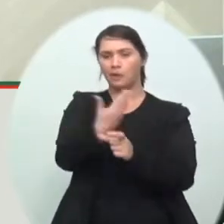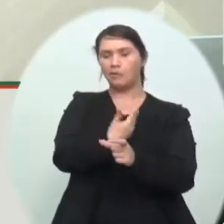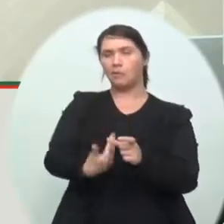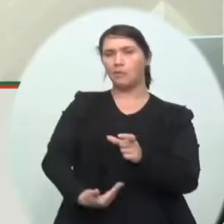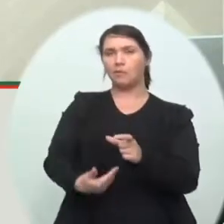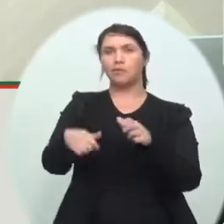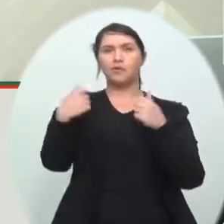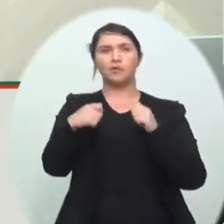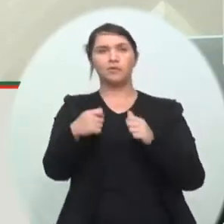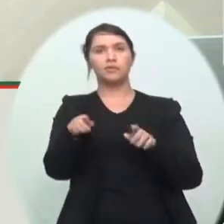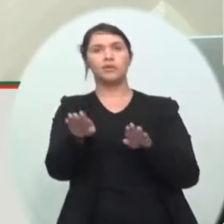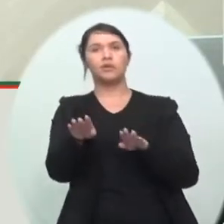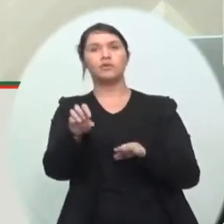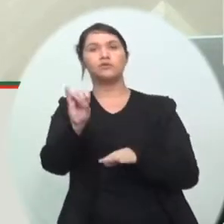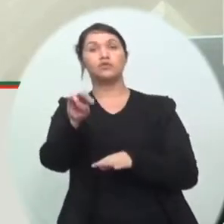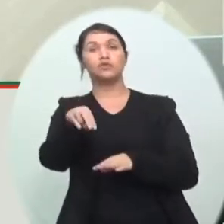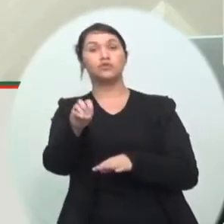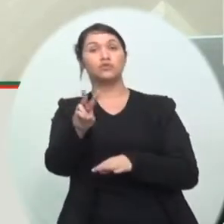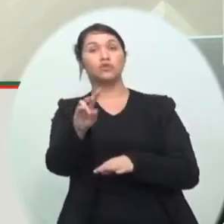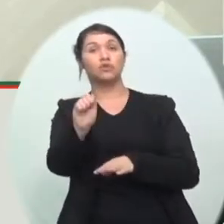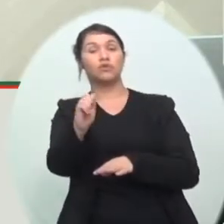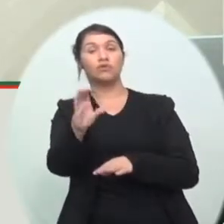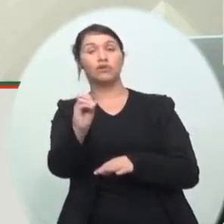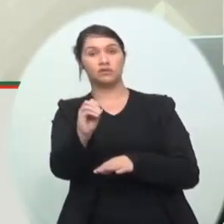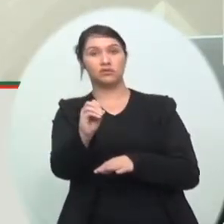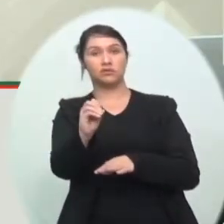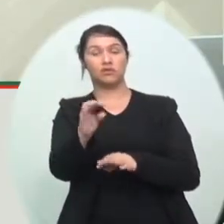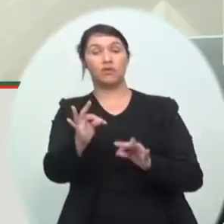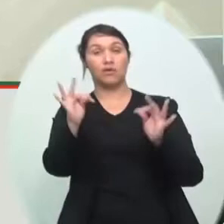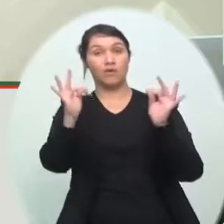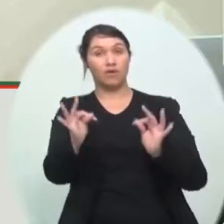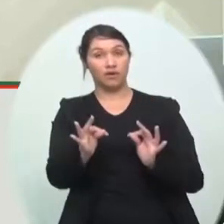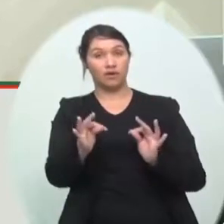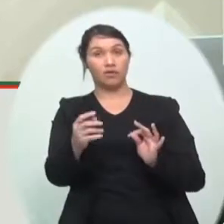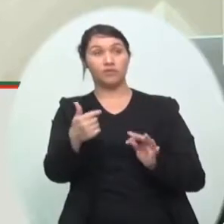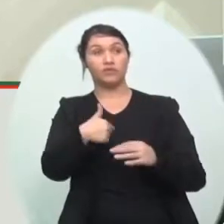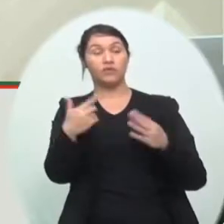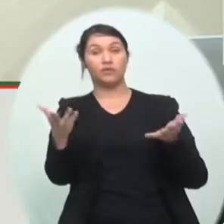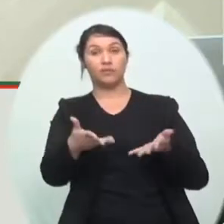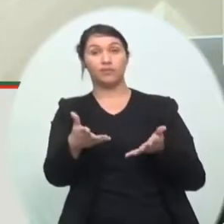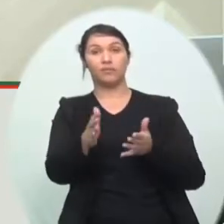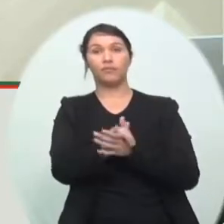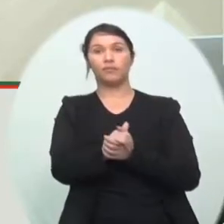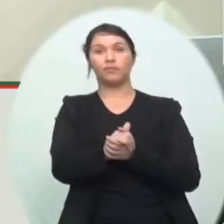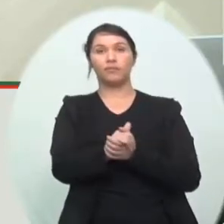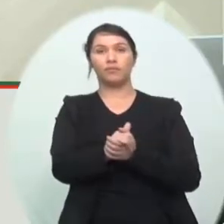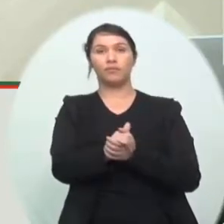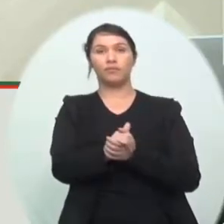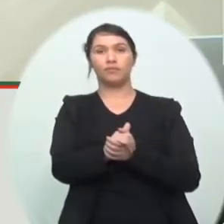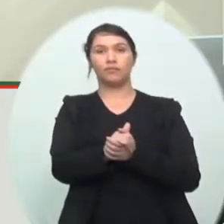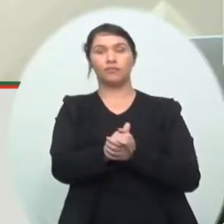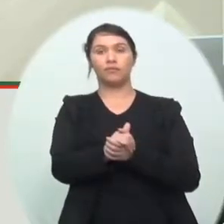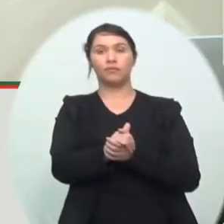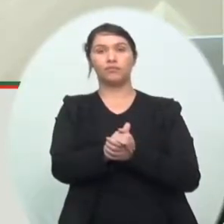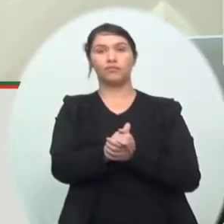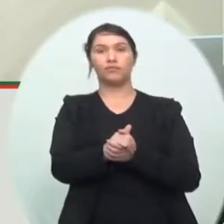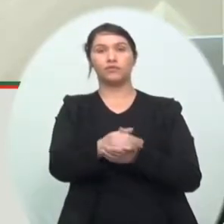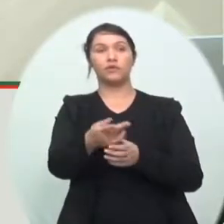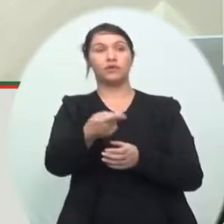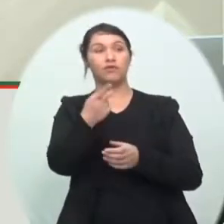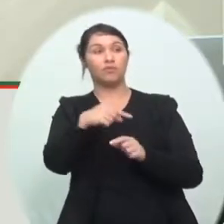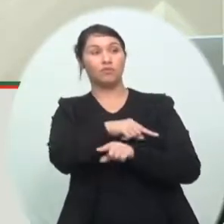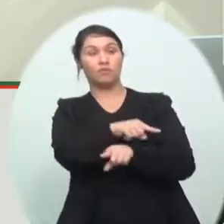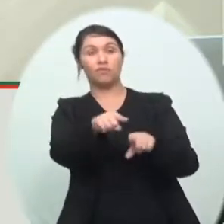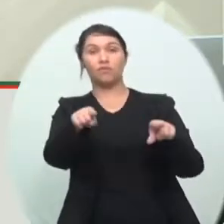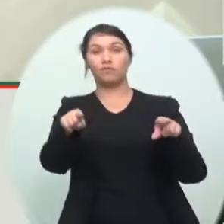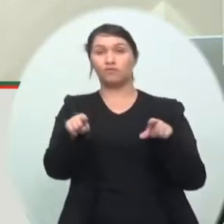muitas inovações tecnológicas. E talvez aqui eu lance um desafio para a Câmara, de nós fazermos um hackathon, vocês levantarem as